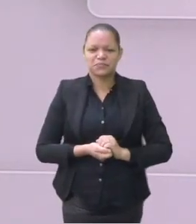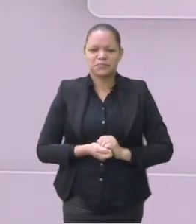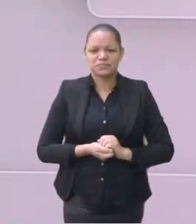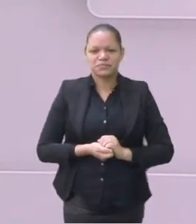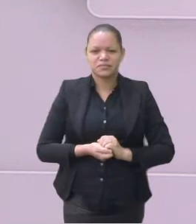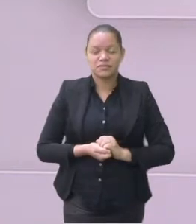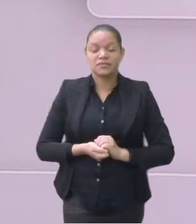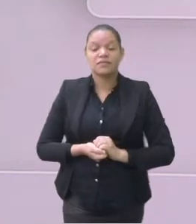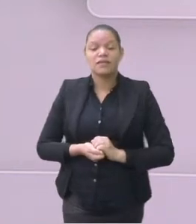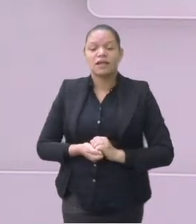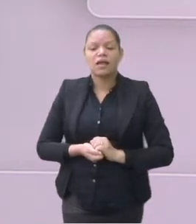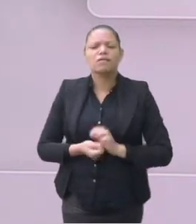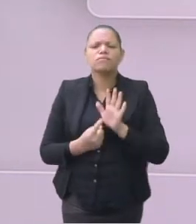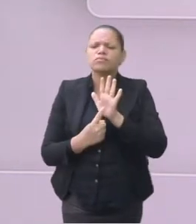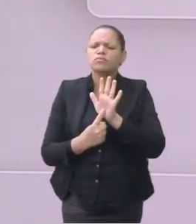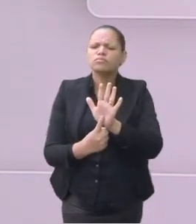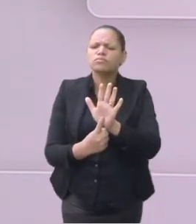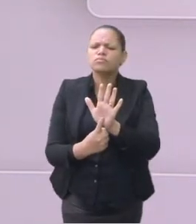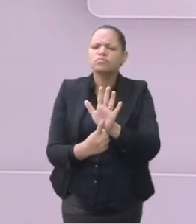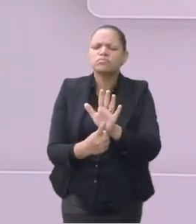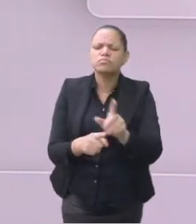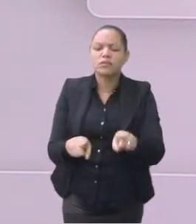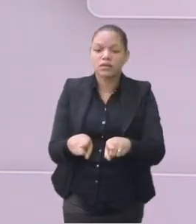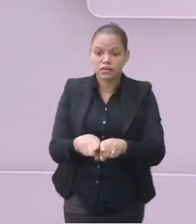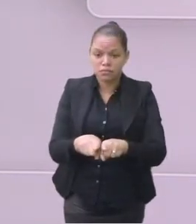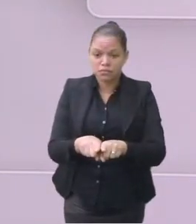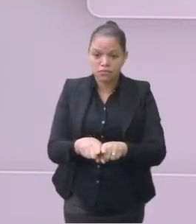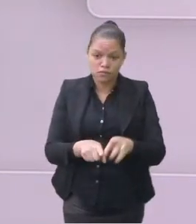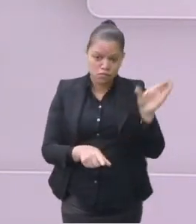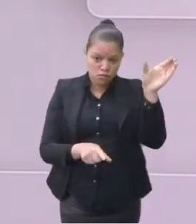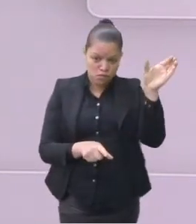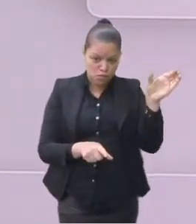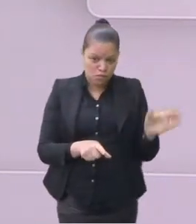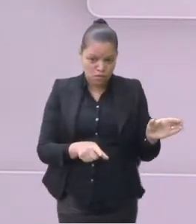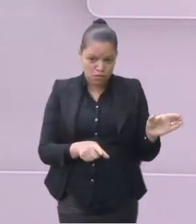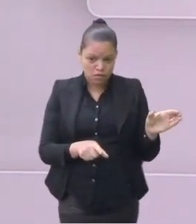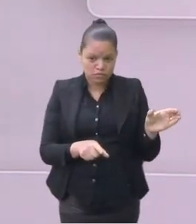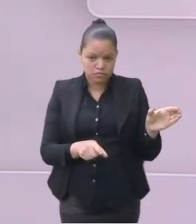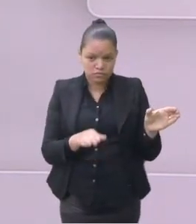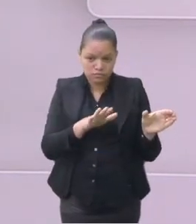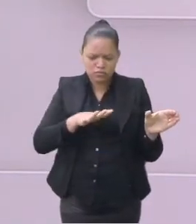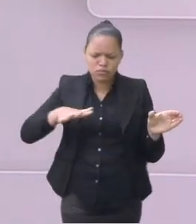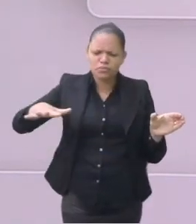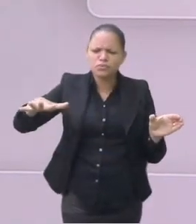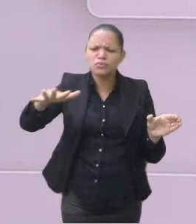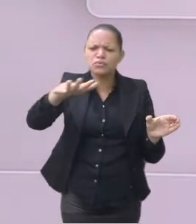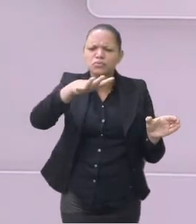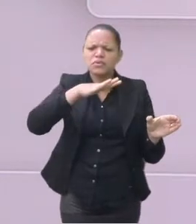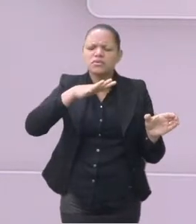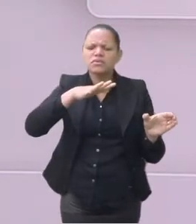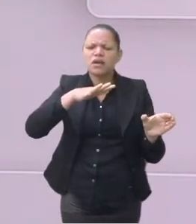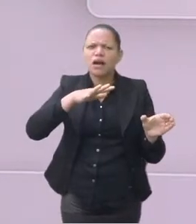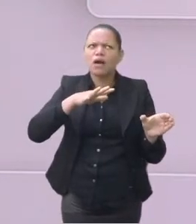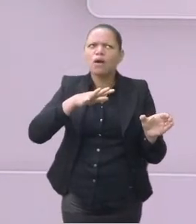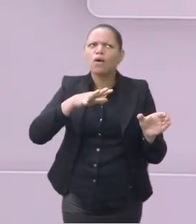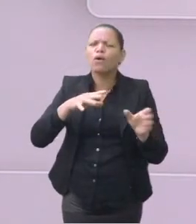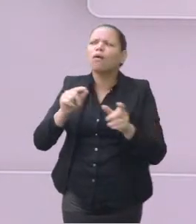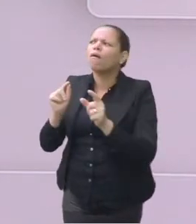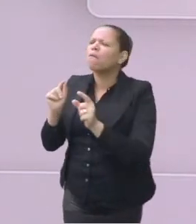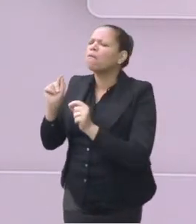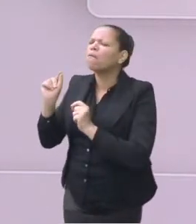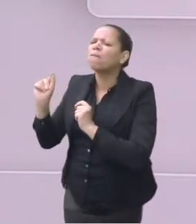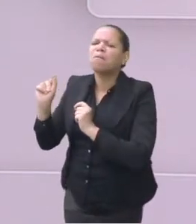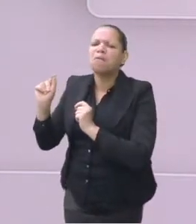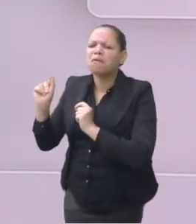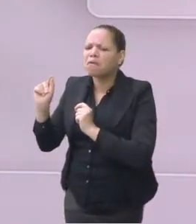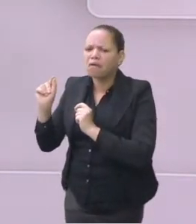Nós vamos falar agora um pouquinho sobre localização espacial. Mas, professor, o que é isso? Localização espacial. Nós